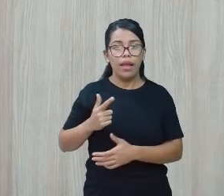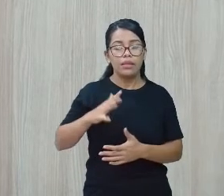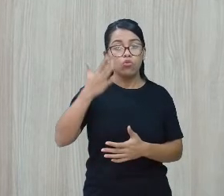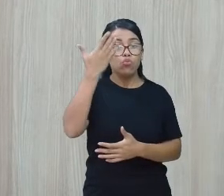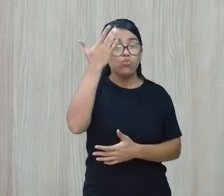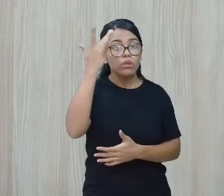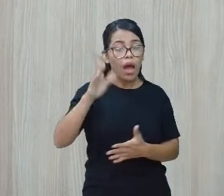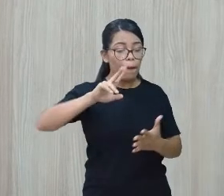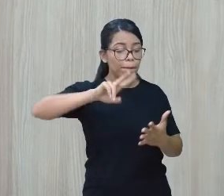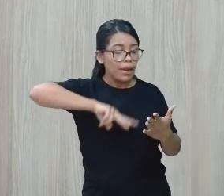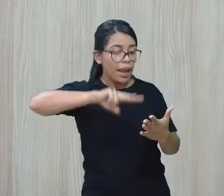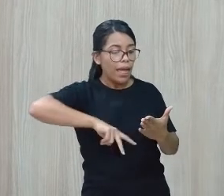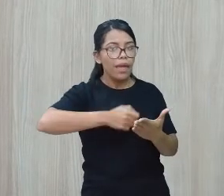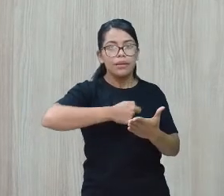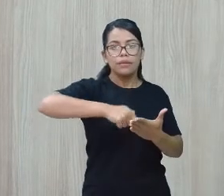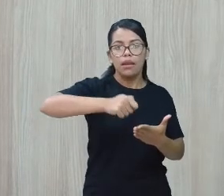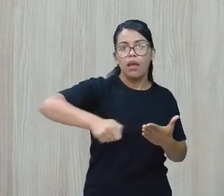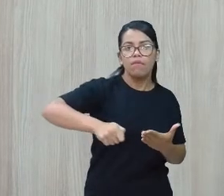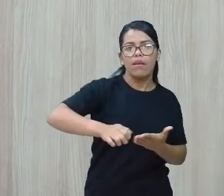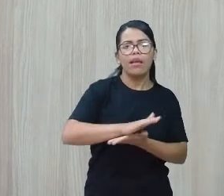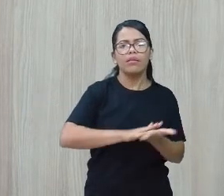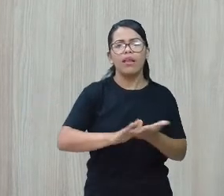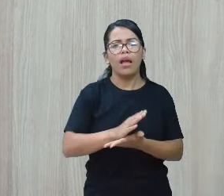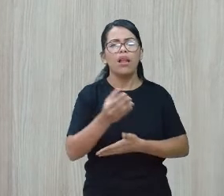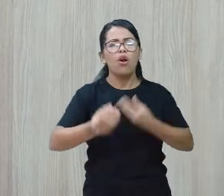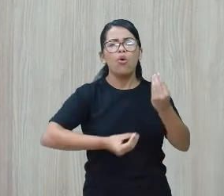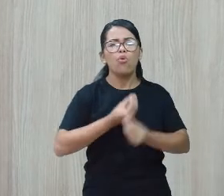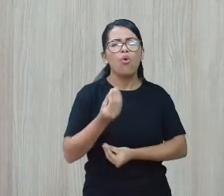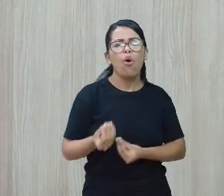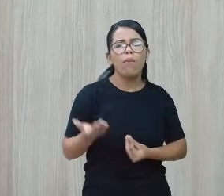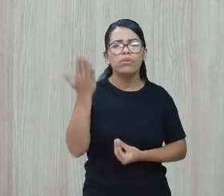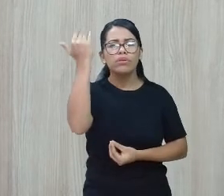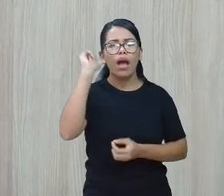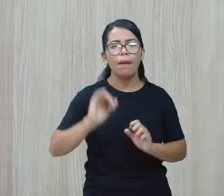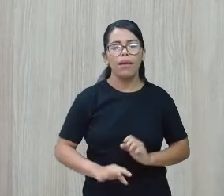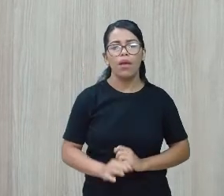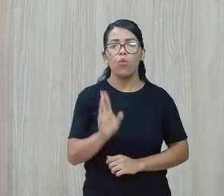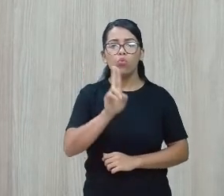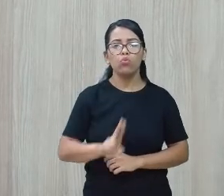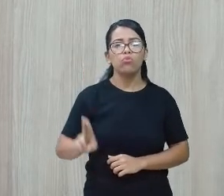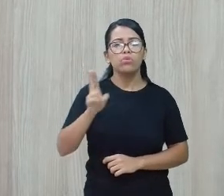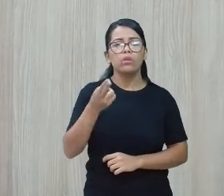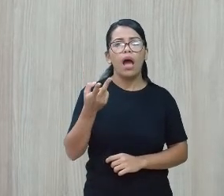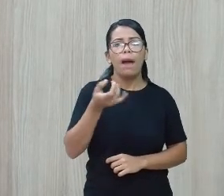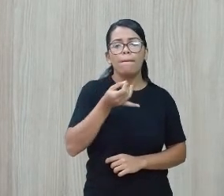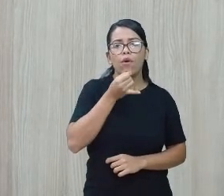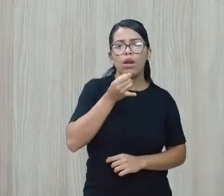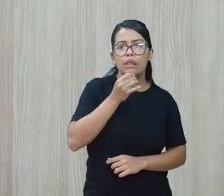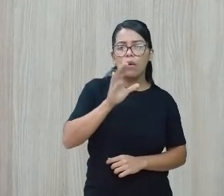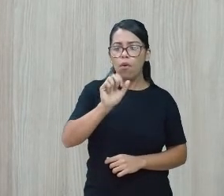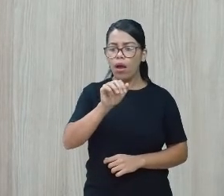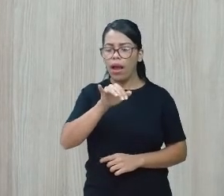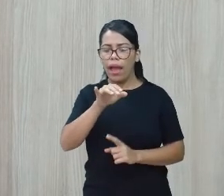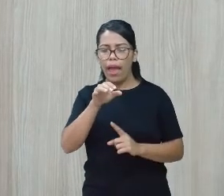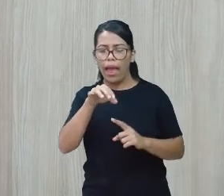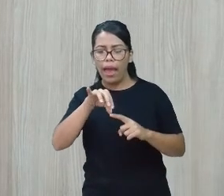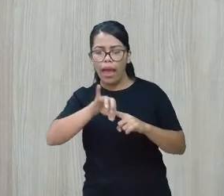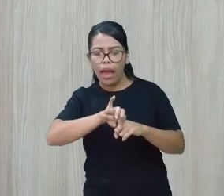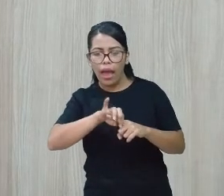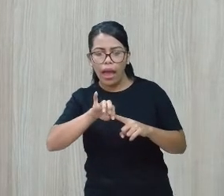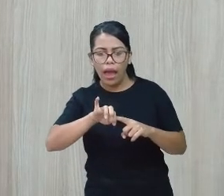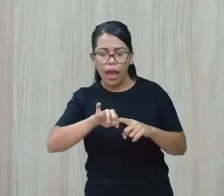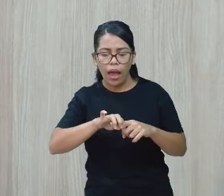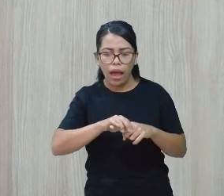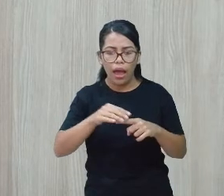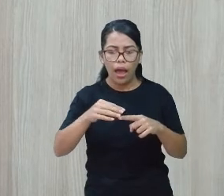é que ela vai perceber aí como usar o material? Ou seja, se vou usar a camisinha, se eu vou usar outro método contraceptivo,